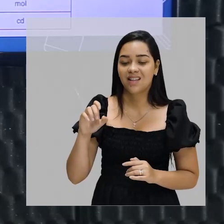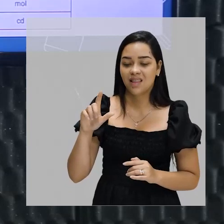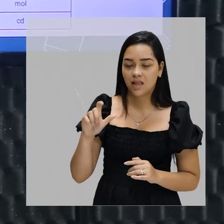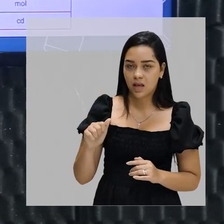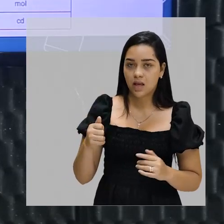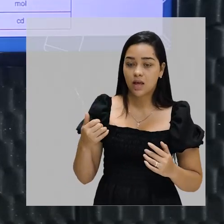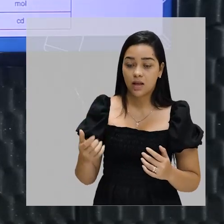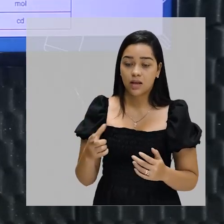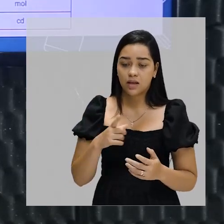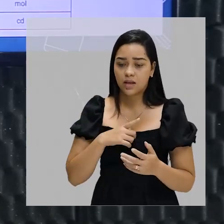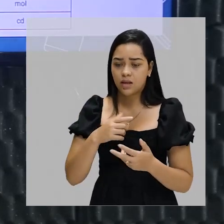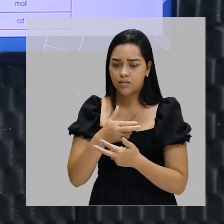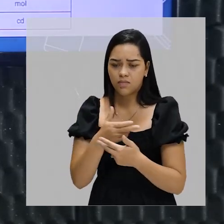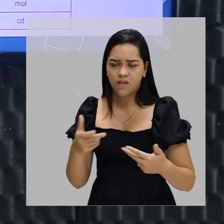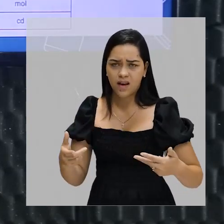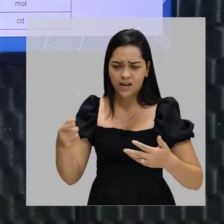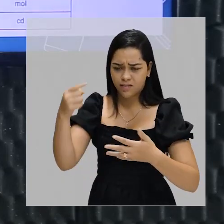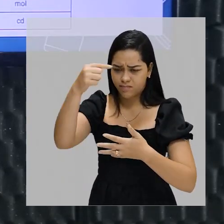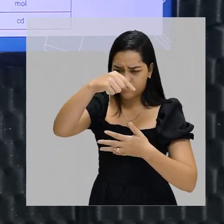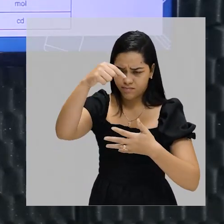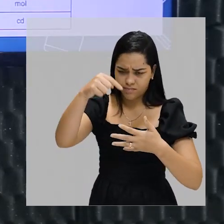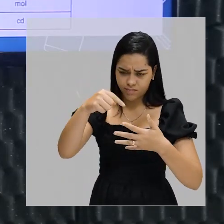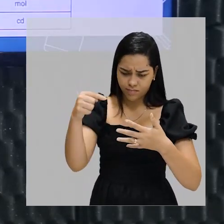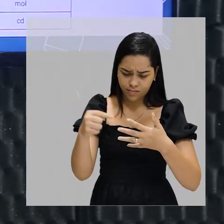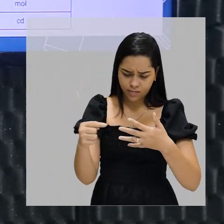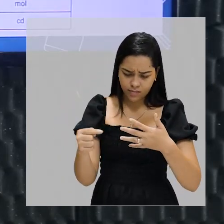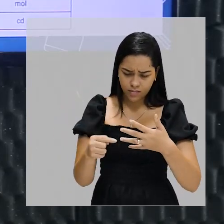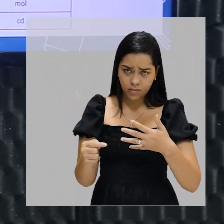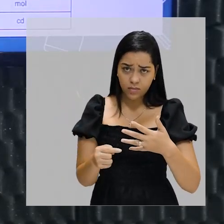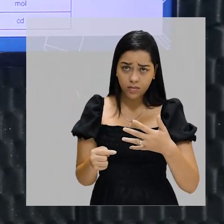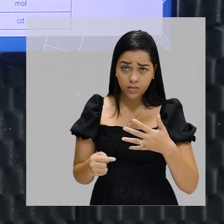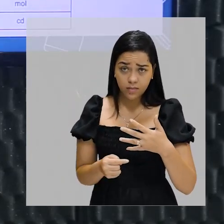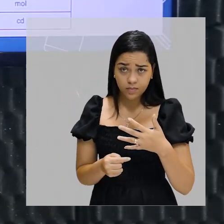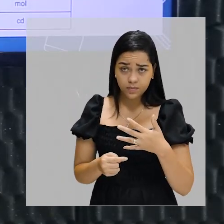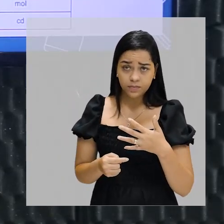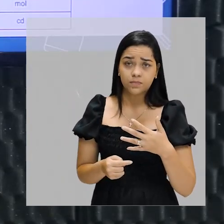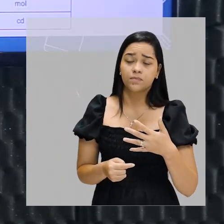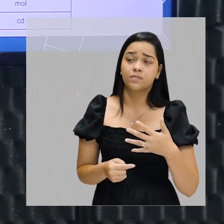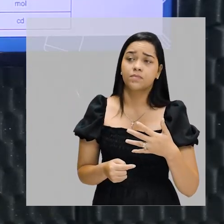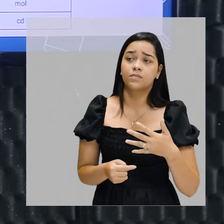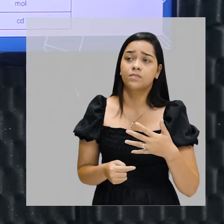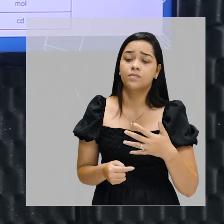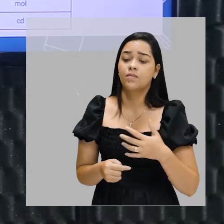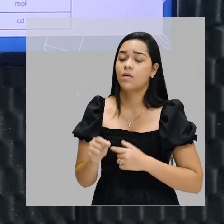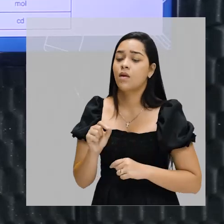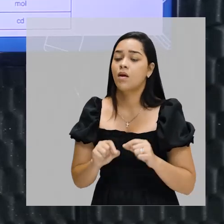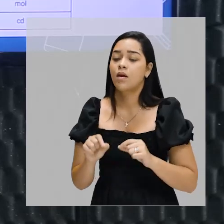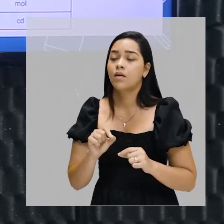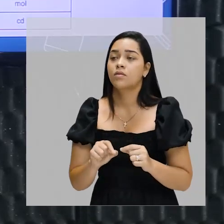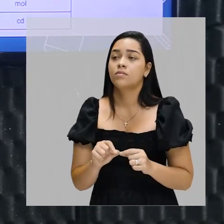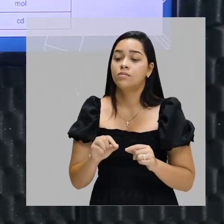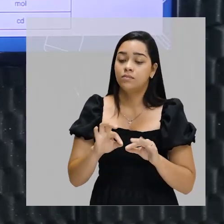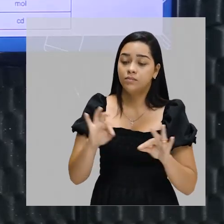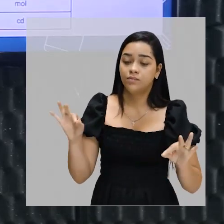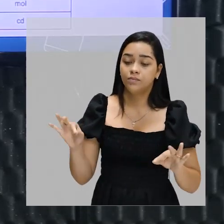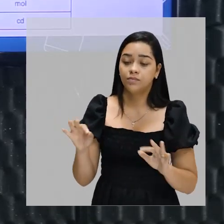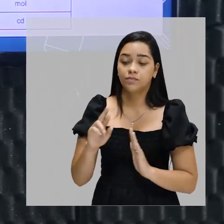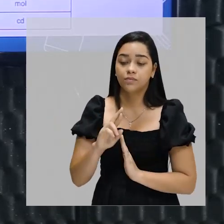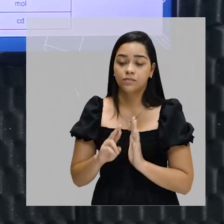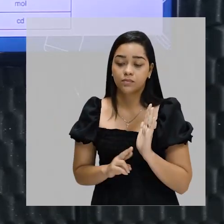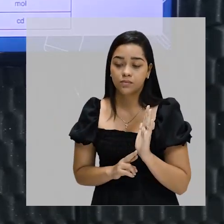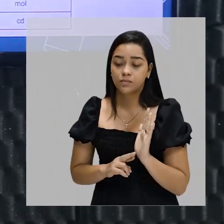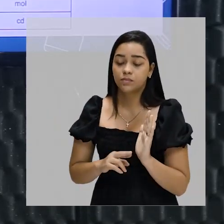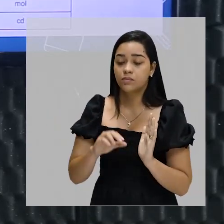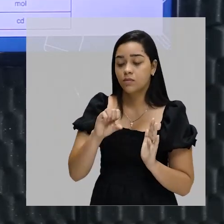metro, quilograma, segundo, ampere, Kelvin, mol, candela são as unidades padrão